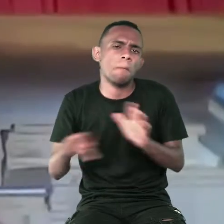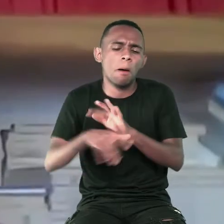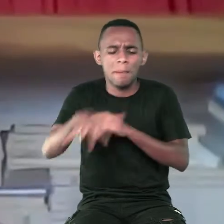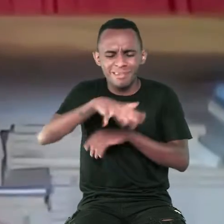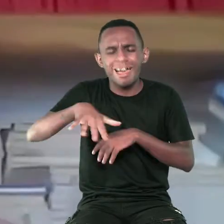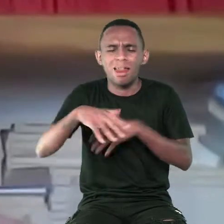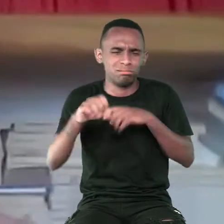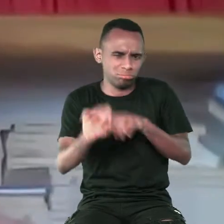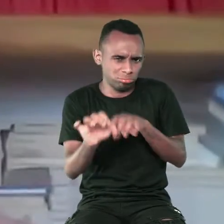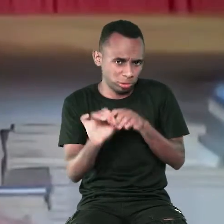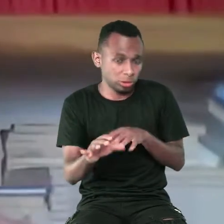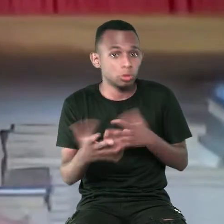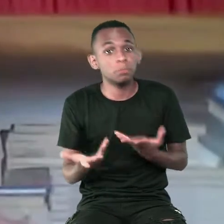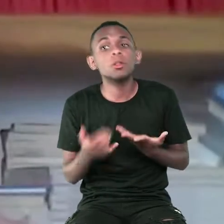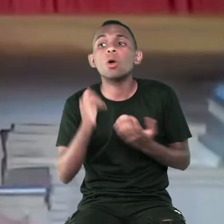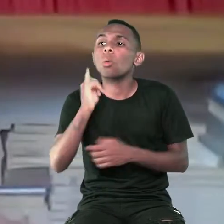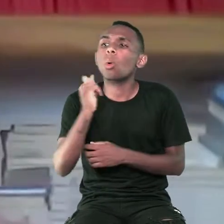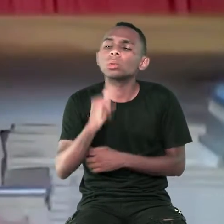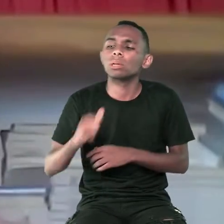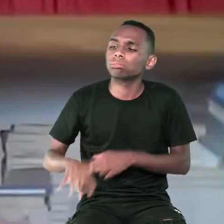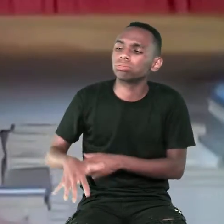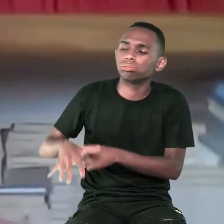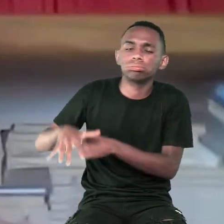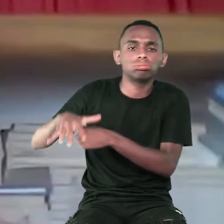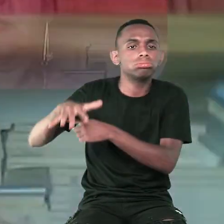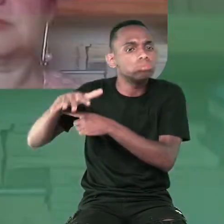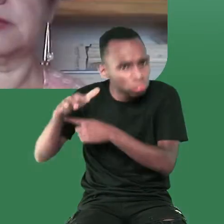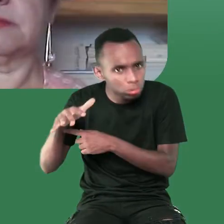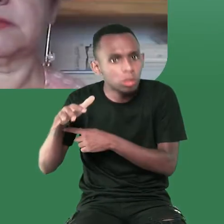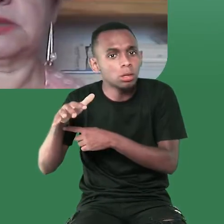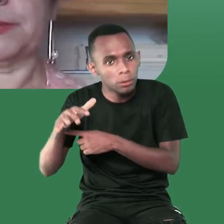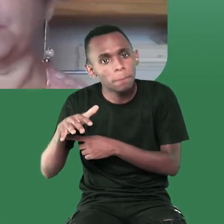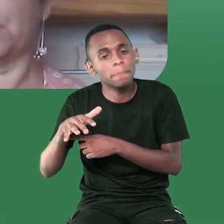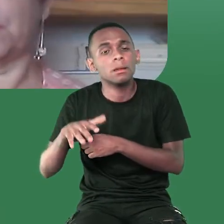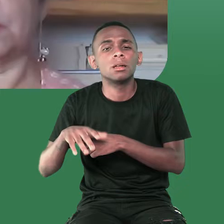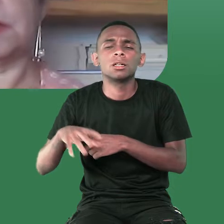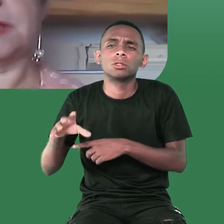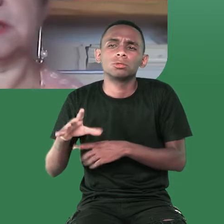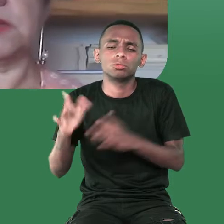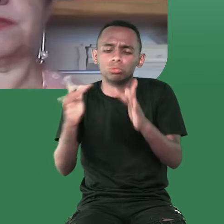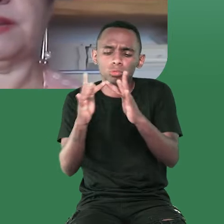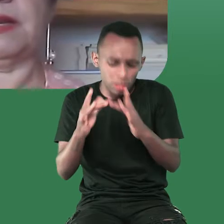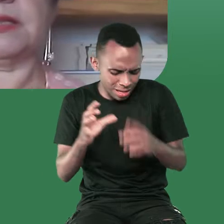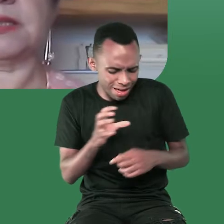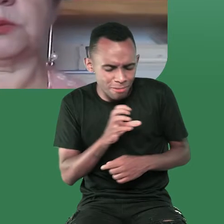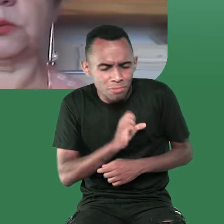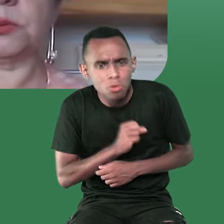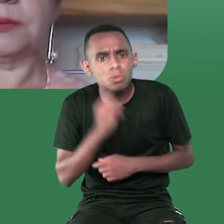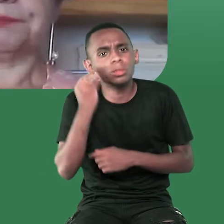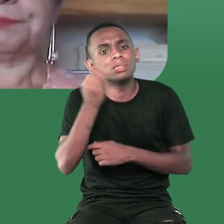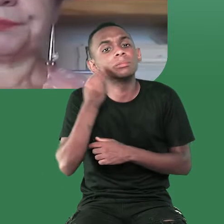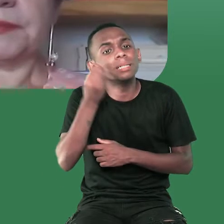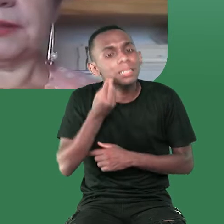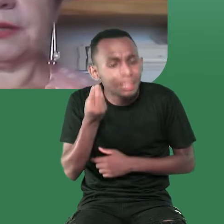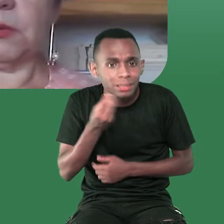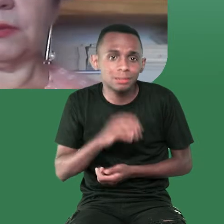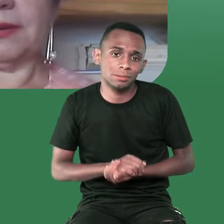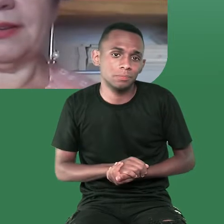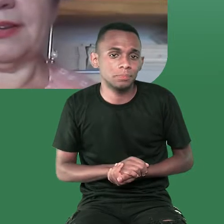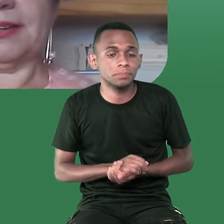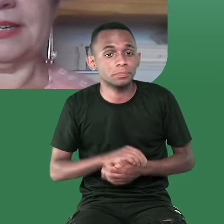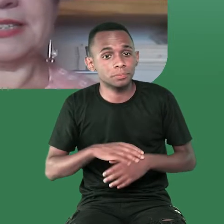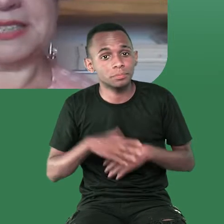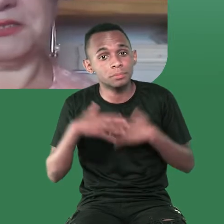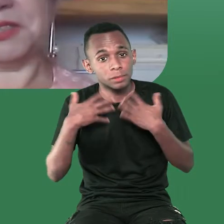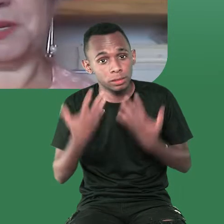de educação, contando da sua infância, das suas seus amores, das suas vivências e tudo.